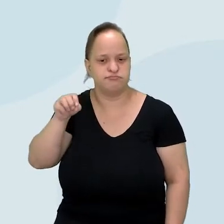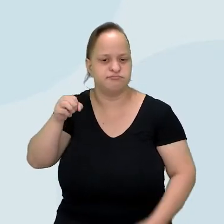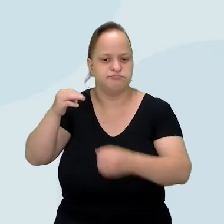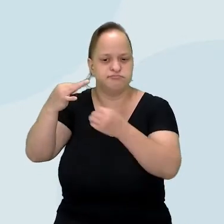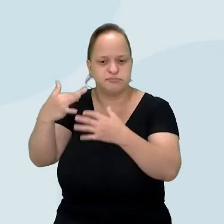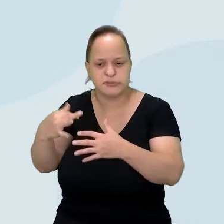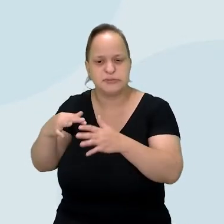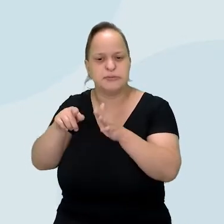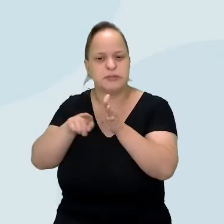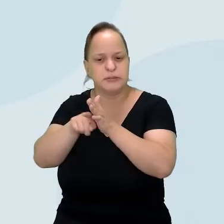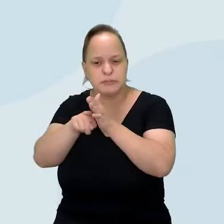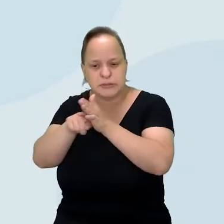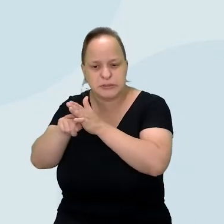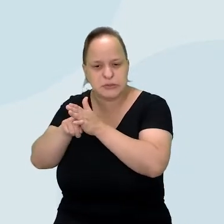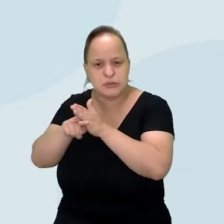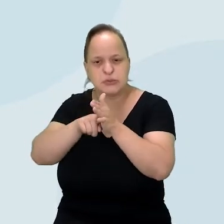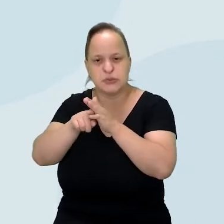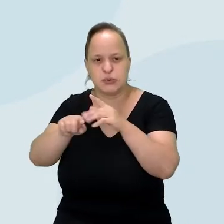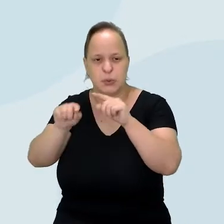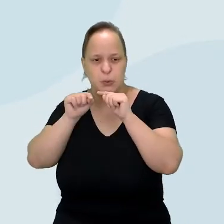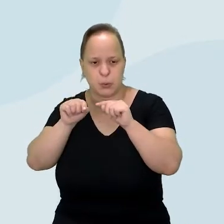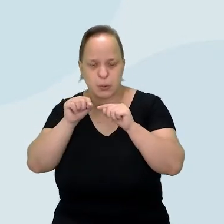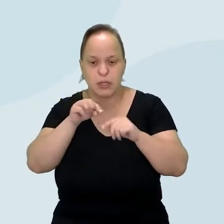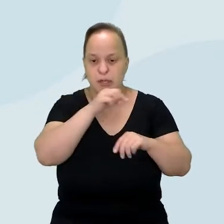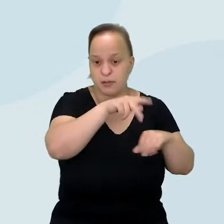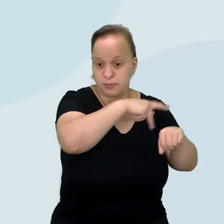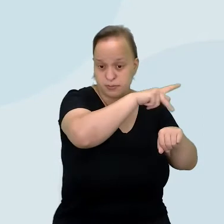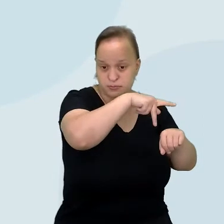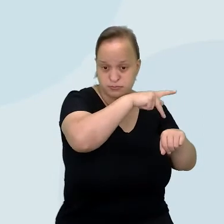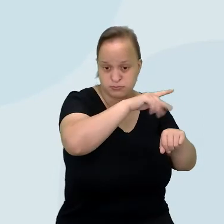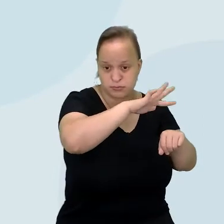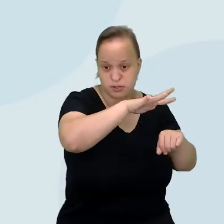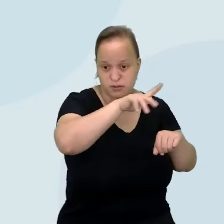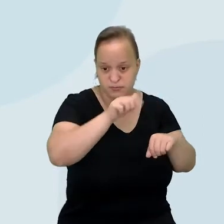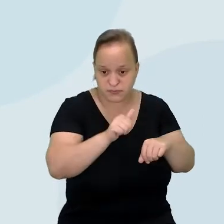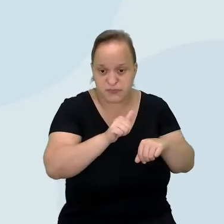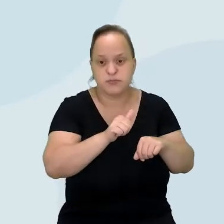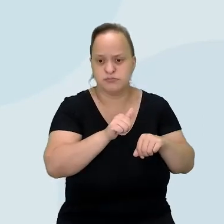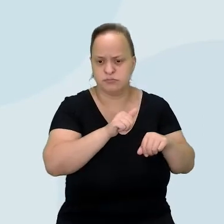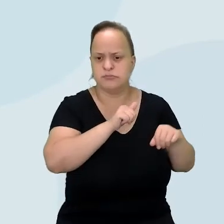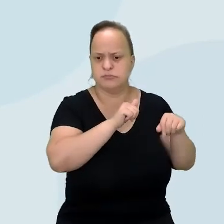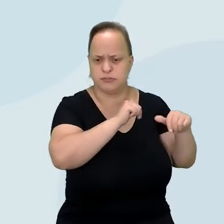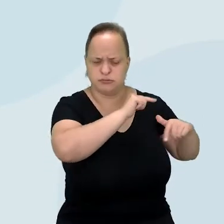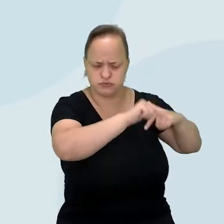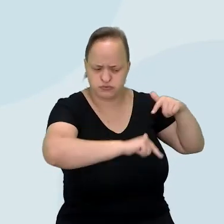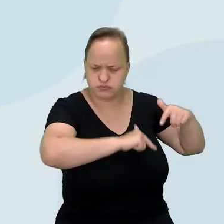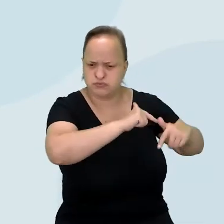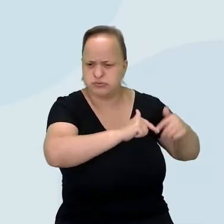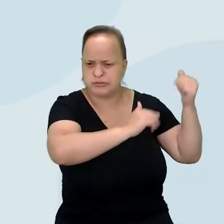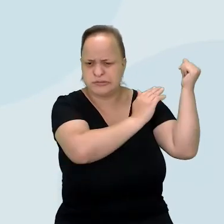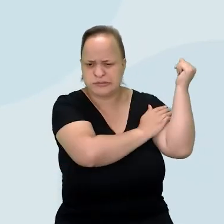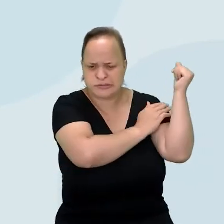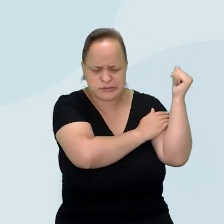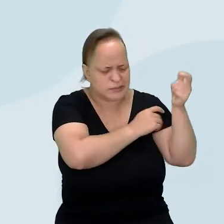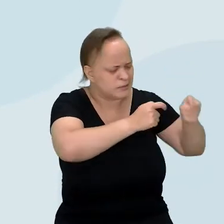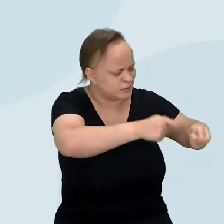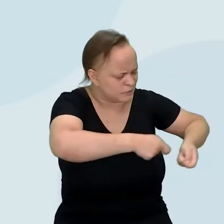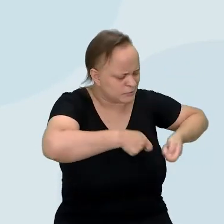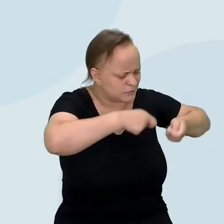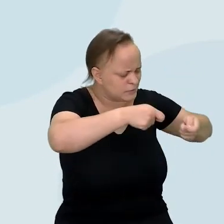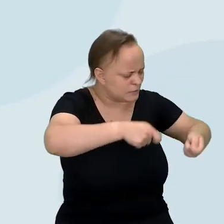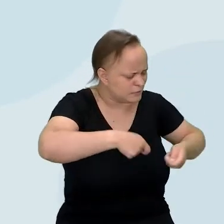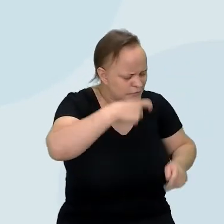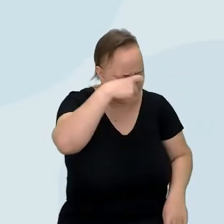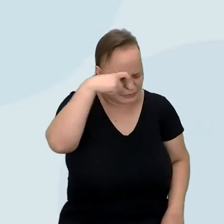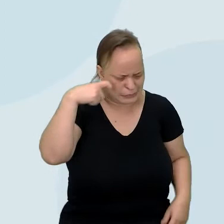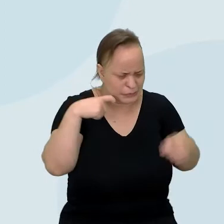alegam justamente que os africanos e seus descendentes que atuavam com a força de trabalho na lavoura no século